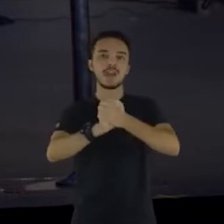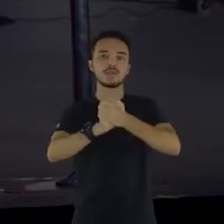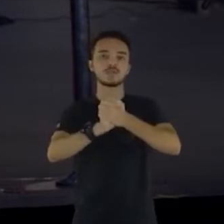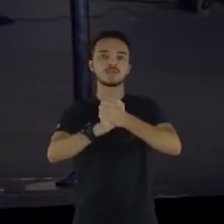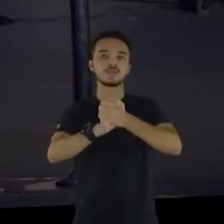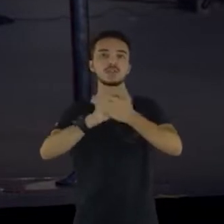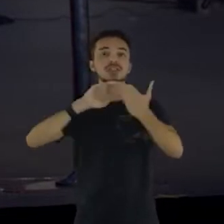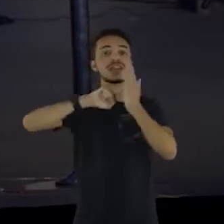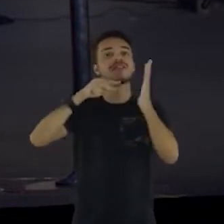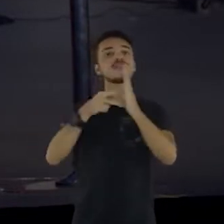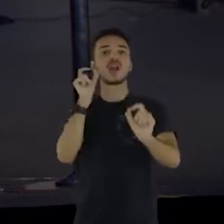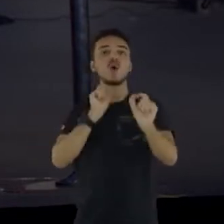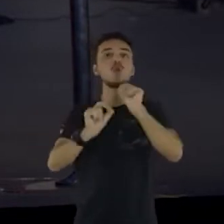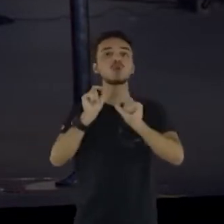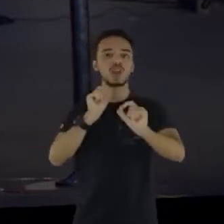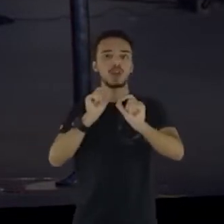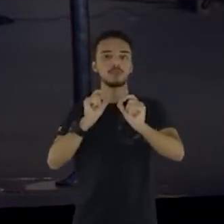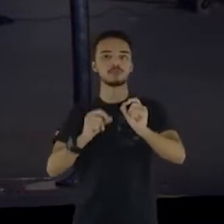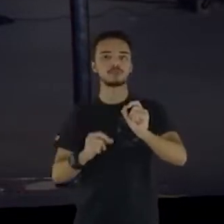um.